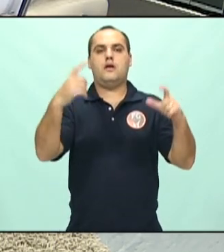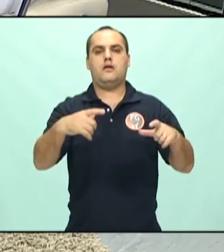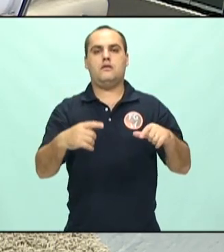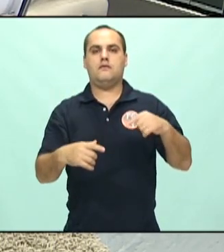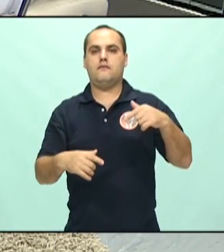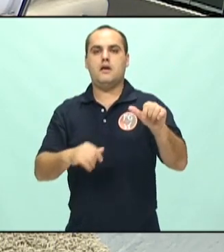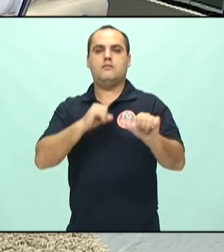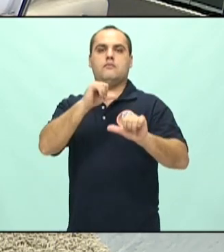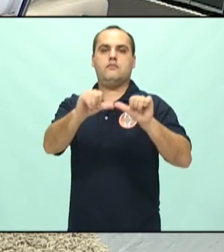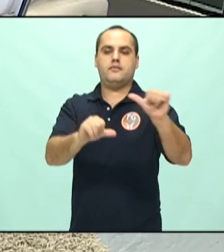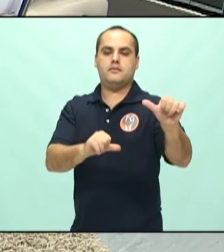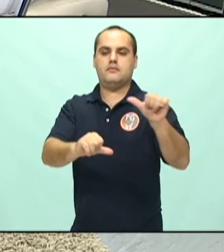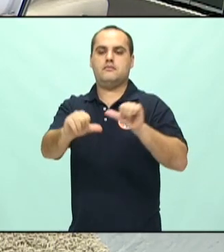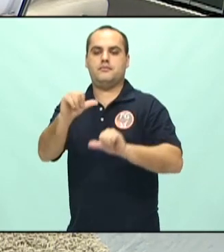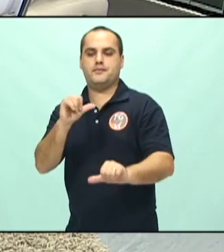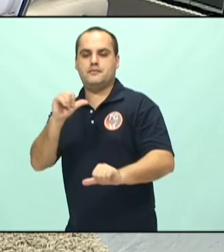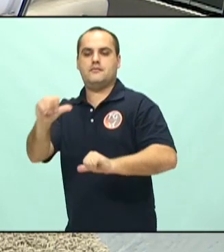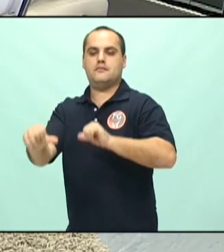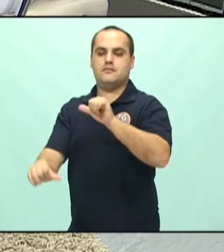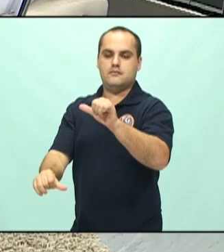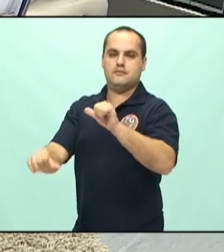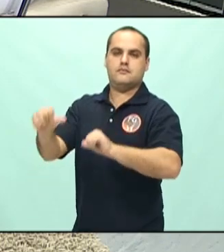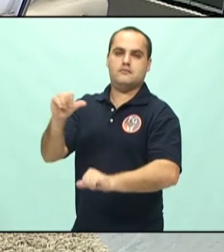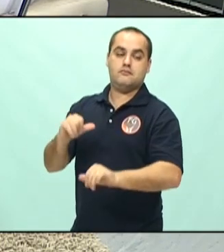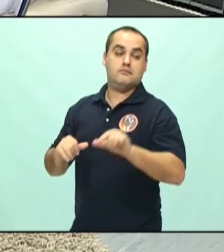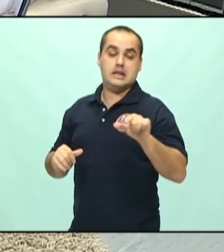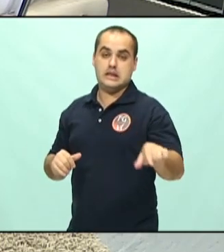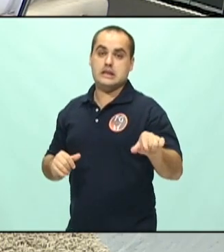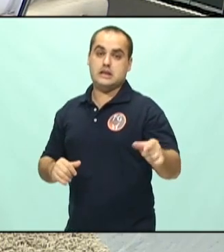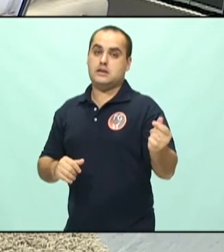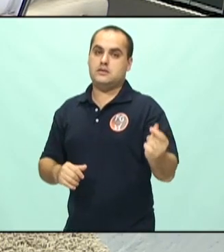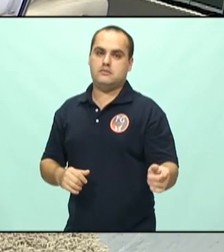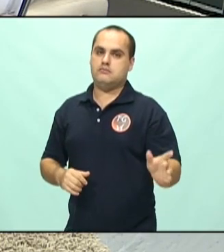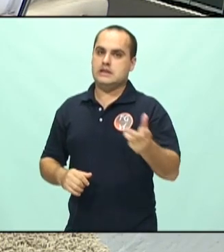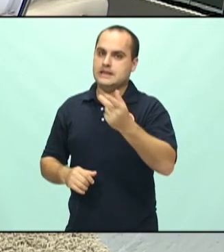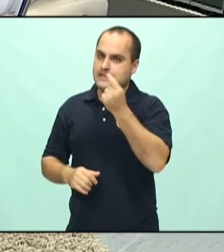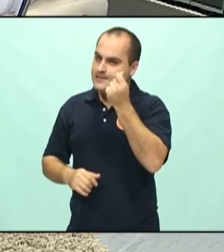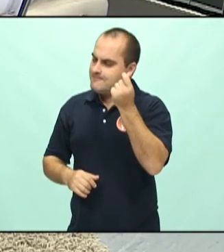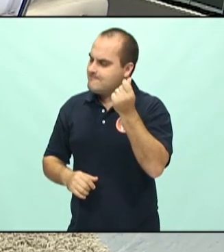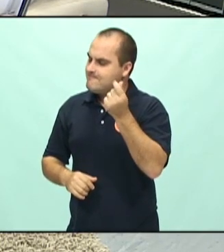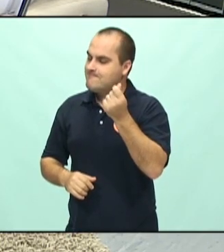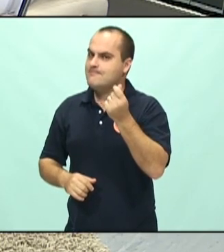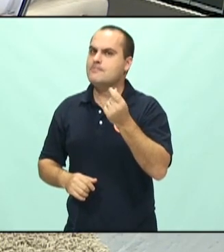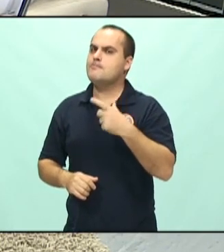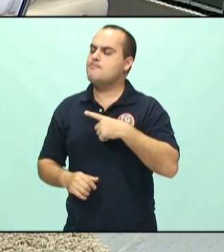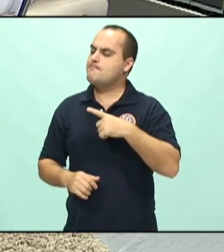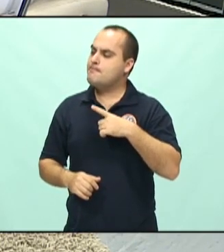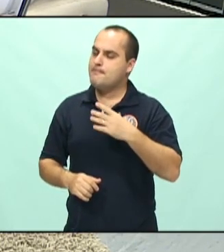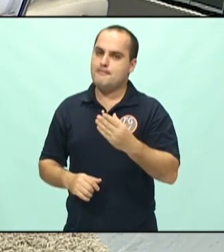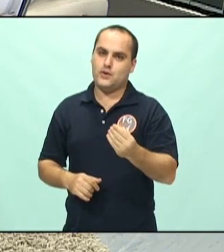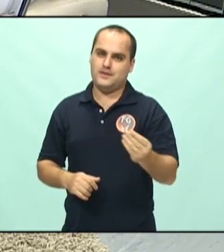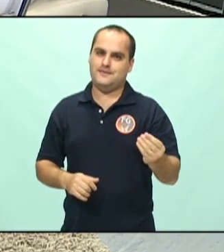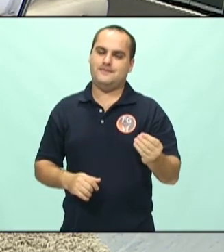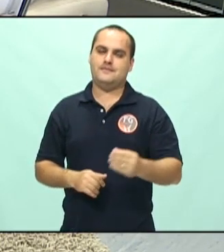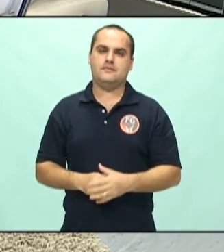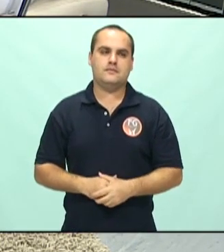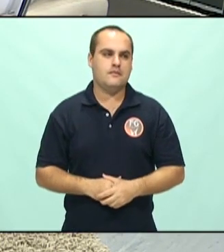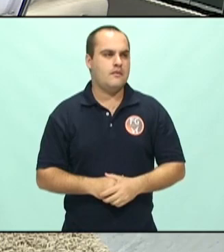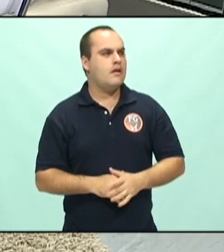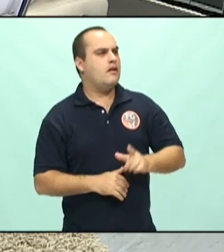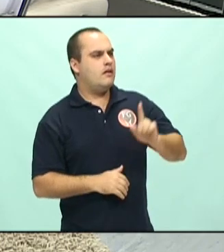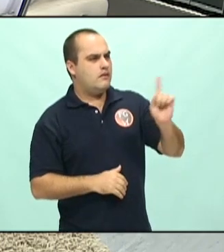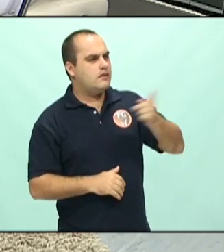o outras fazem andréia funciona assim ela dá muito dinheiro né funciona muito bem o senhor falou quanto é que